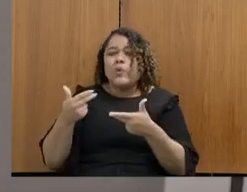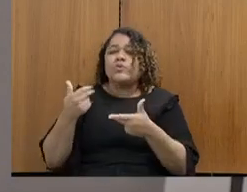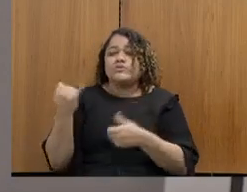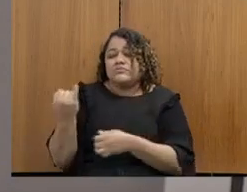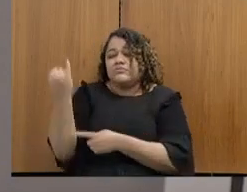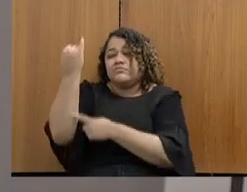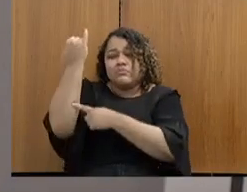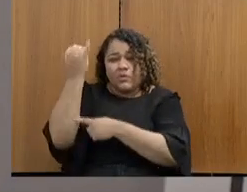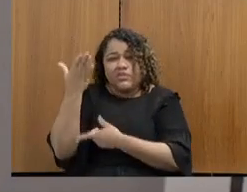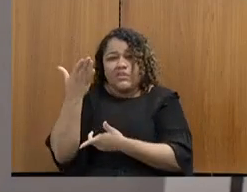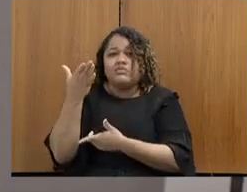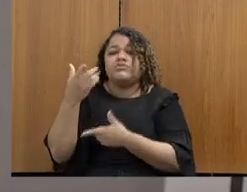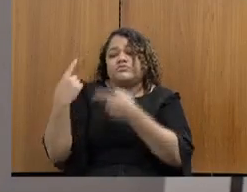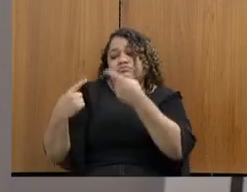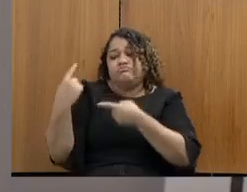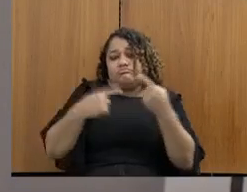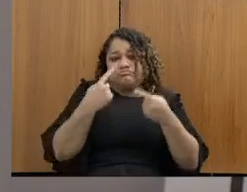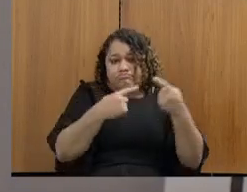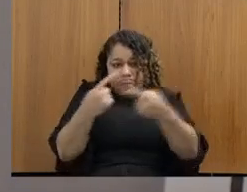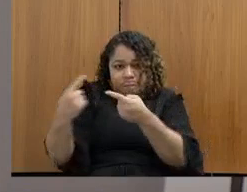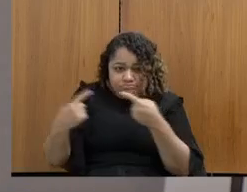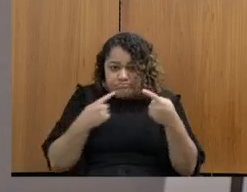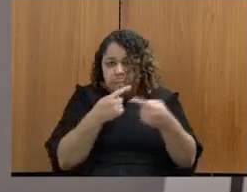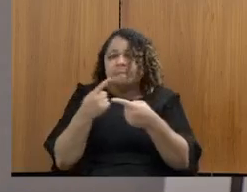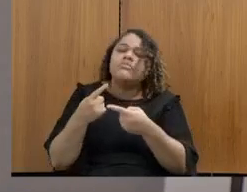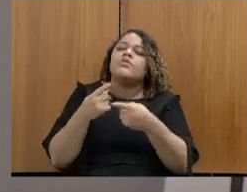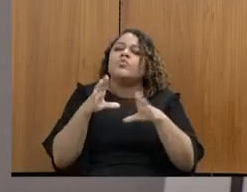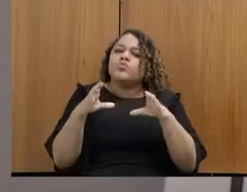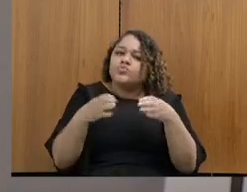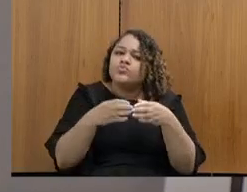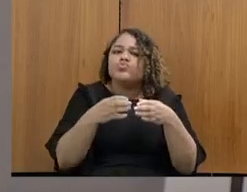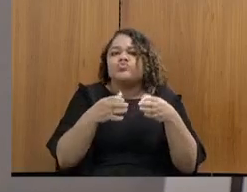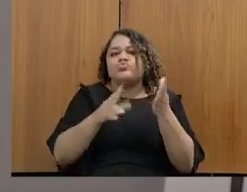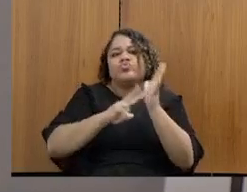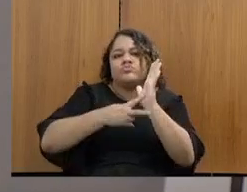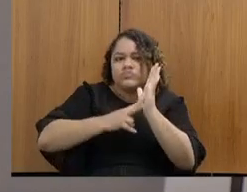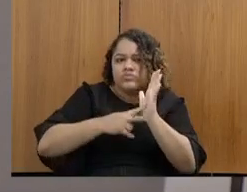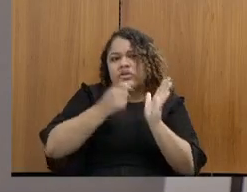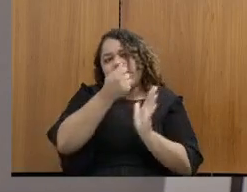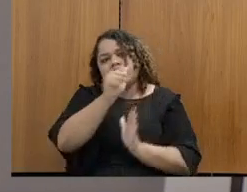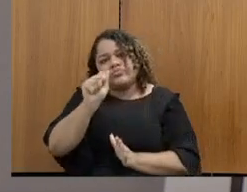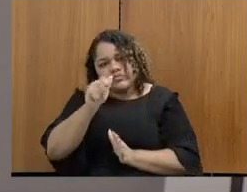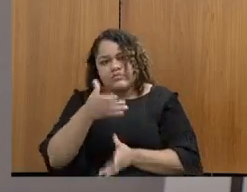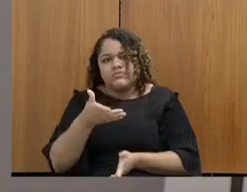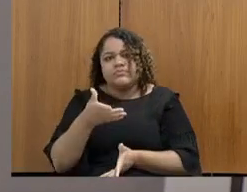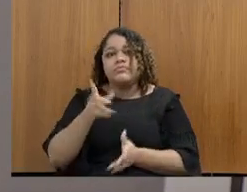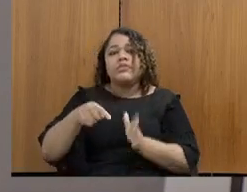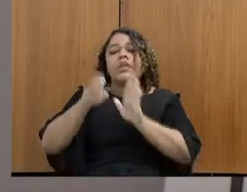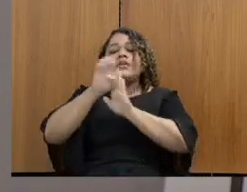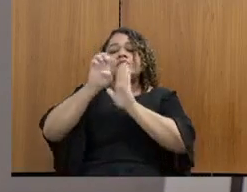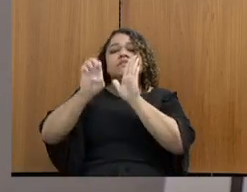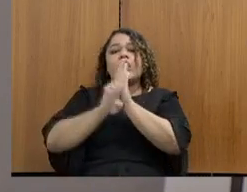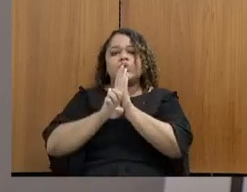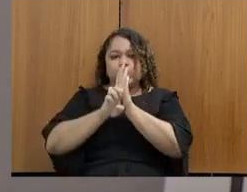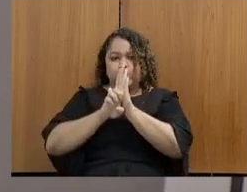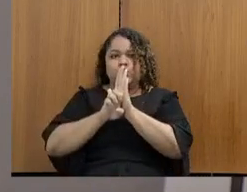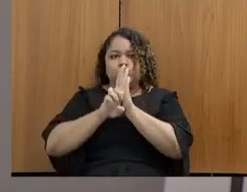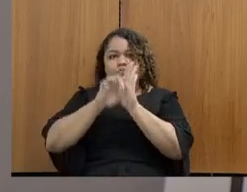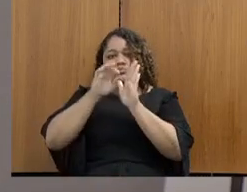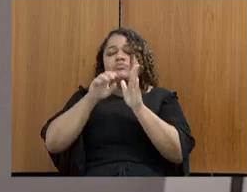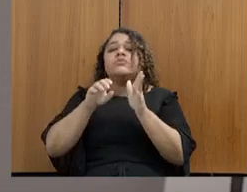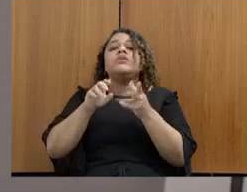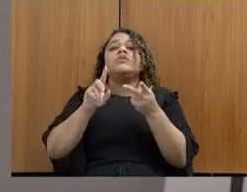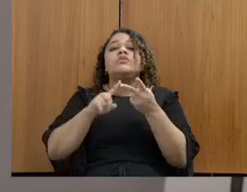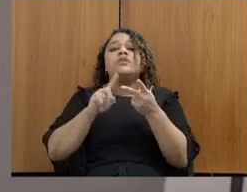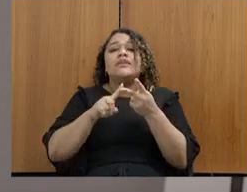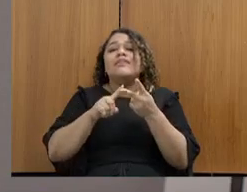estão sendo debatidos em conjunto com as nossas entidades de classe né que é o nosso estatuto disciplinar e que alterações na nossa